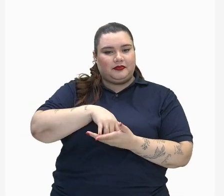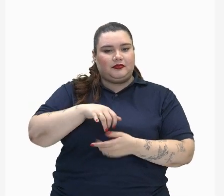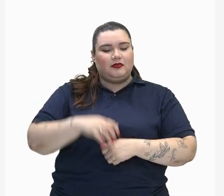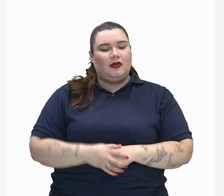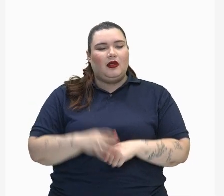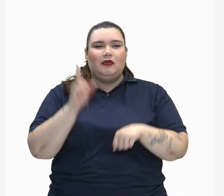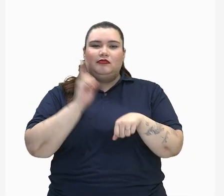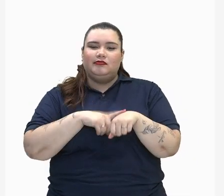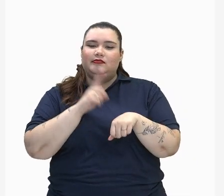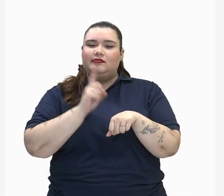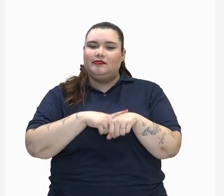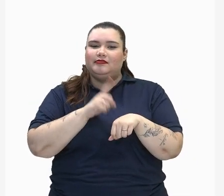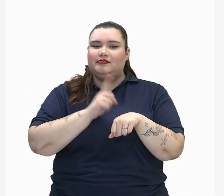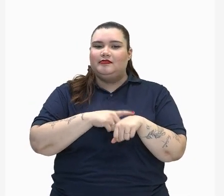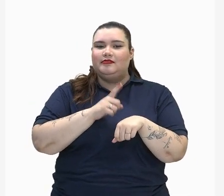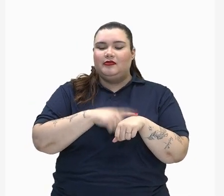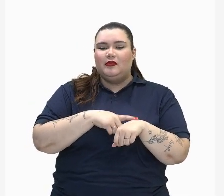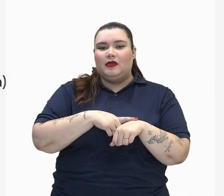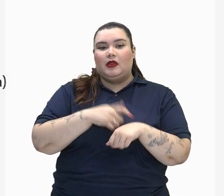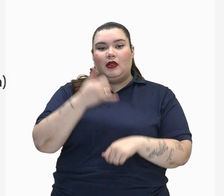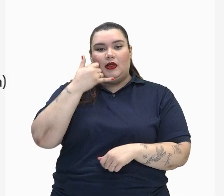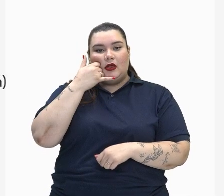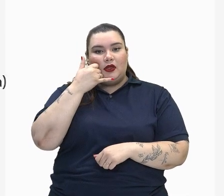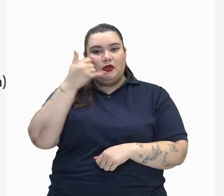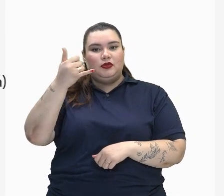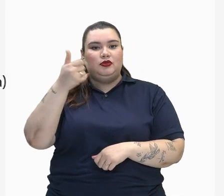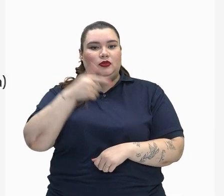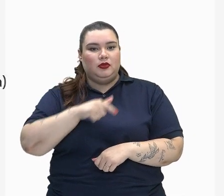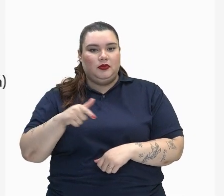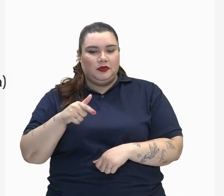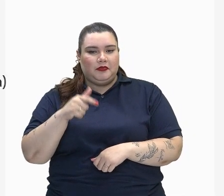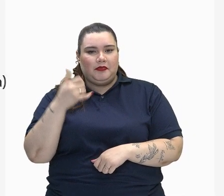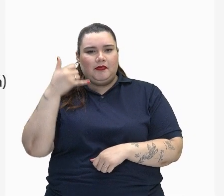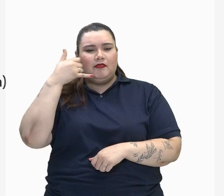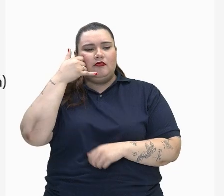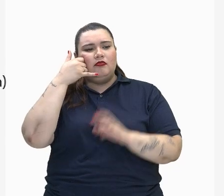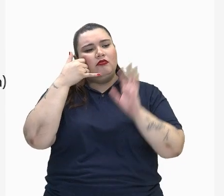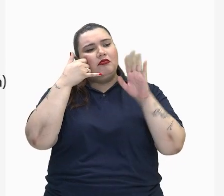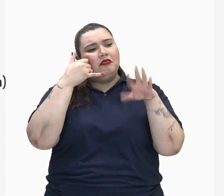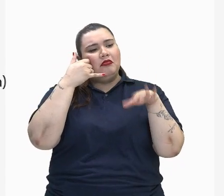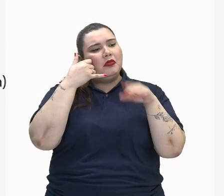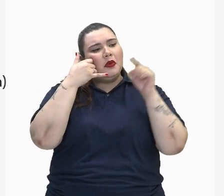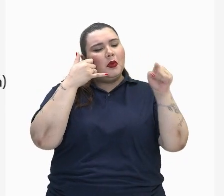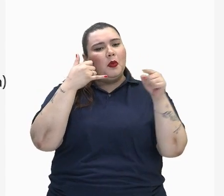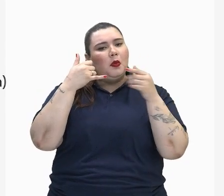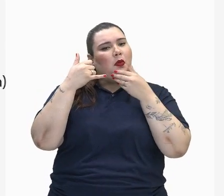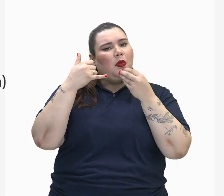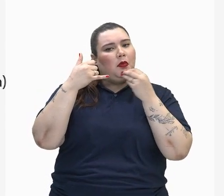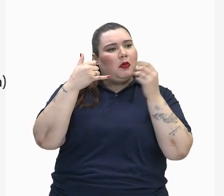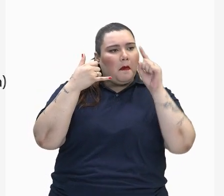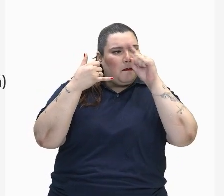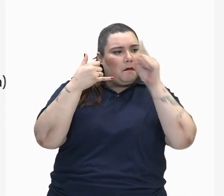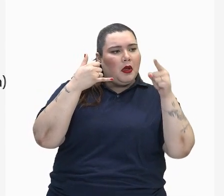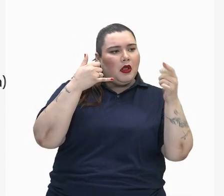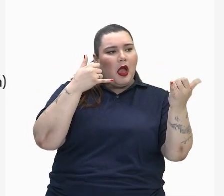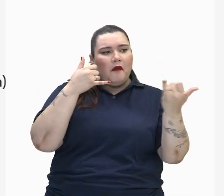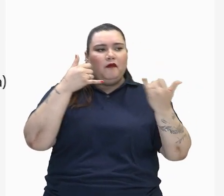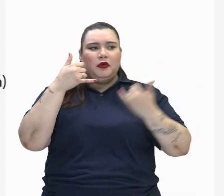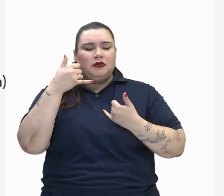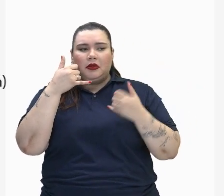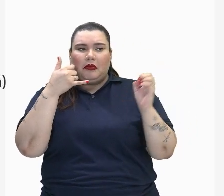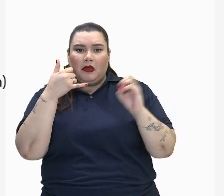10 minutos, ligue de novo. Escute uma coisa, o Valdemar não deixou pelo menos